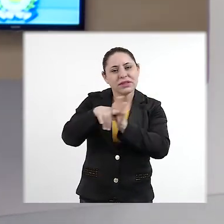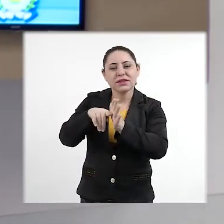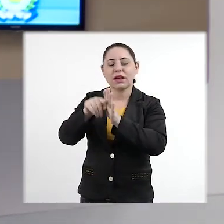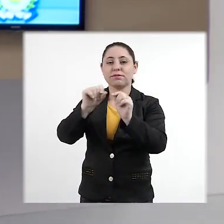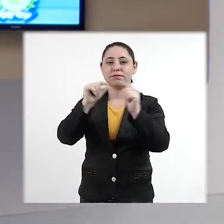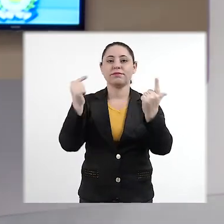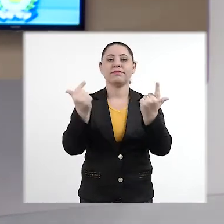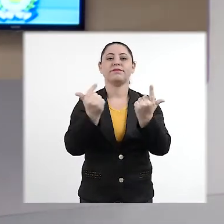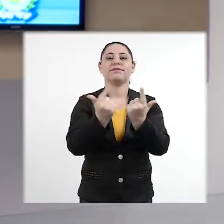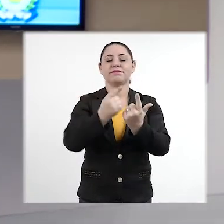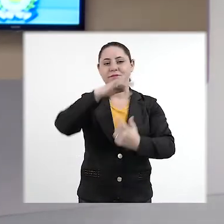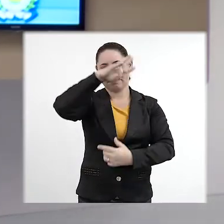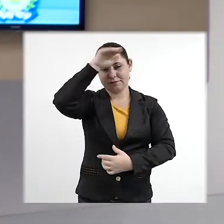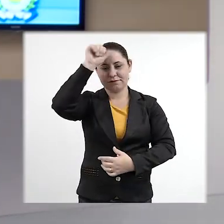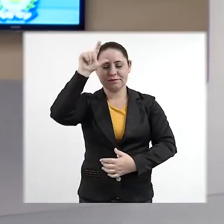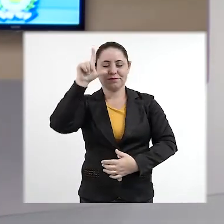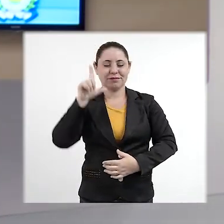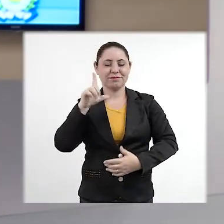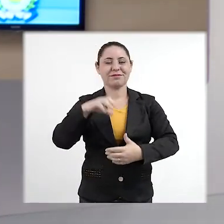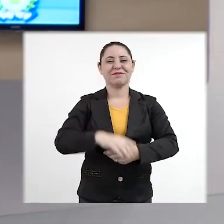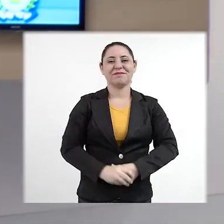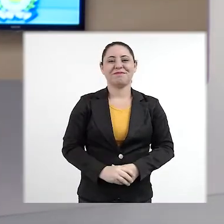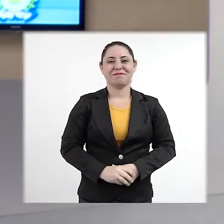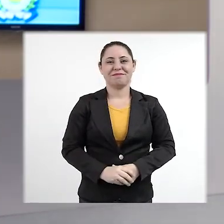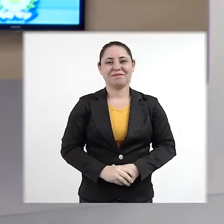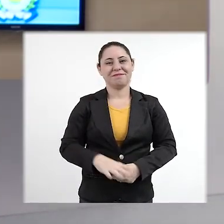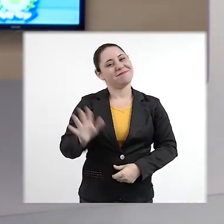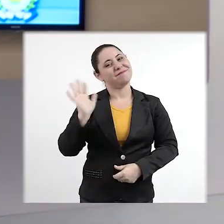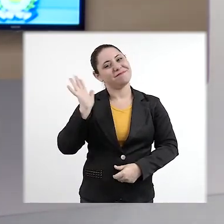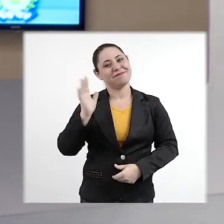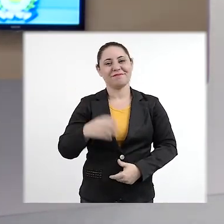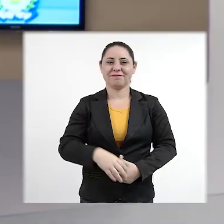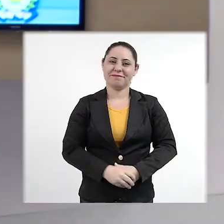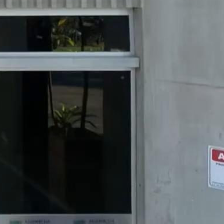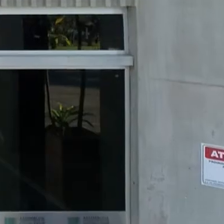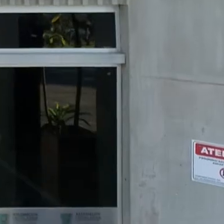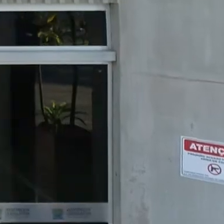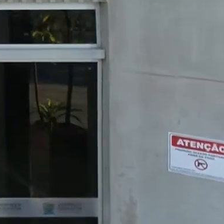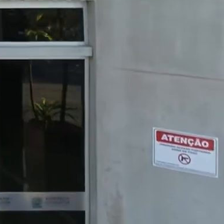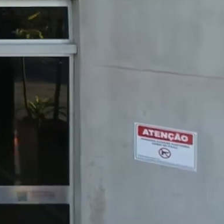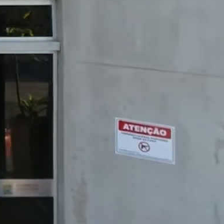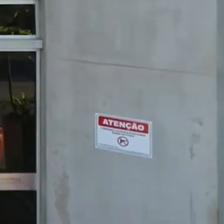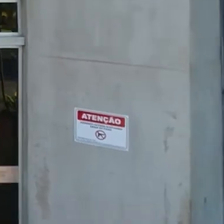pesquisar por Assembleia Legislativa de Mato Grosso do Sul. Até mais!